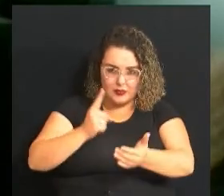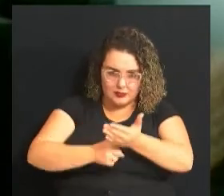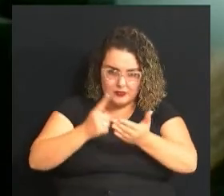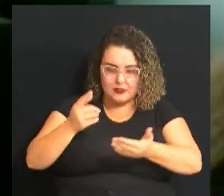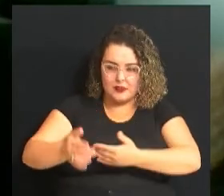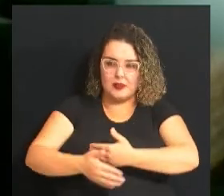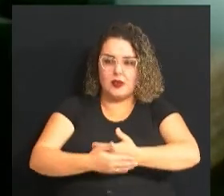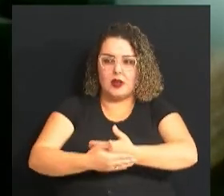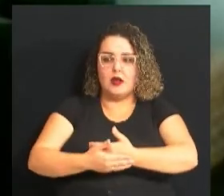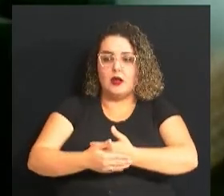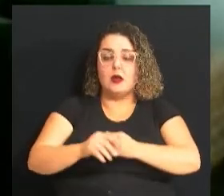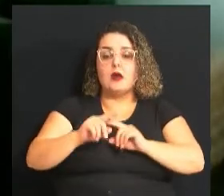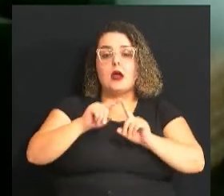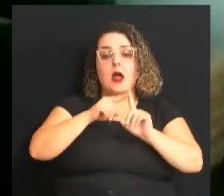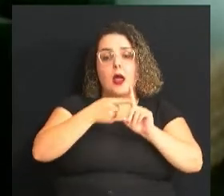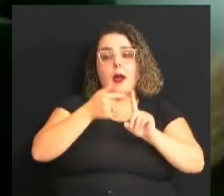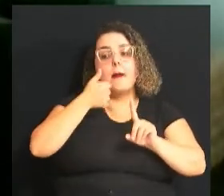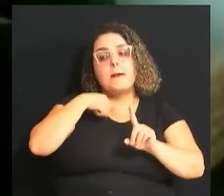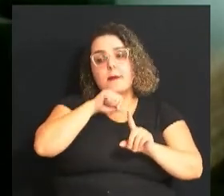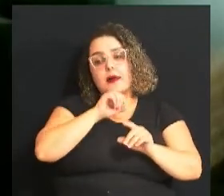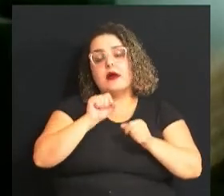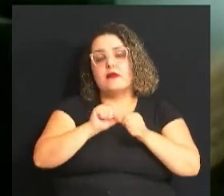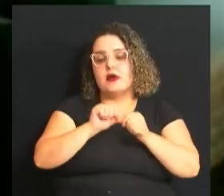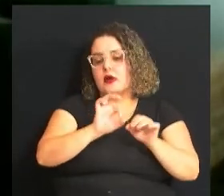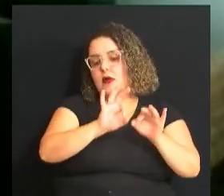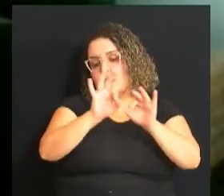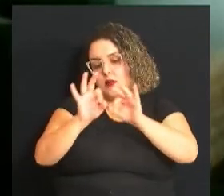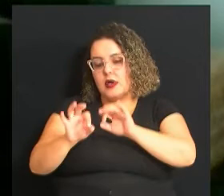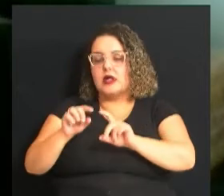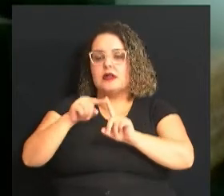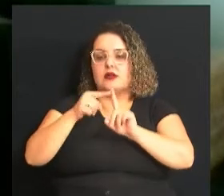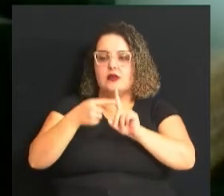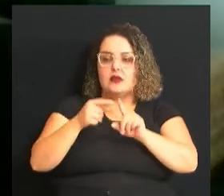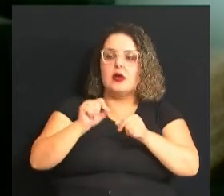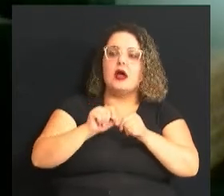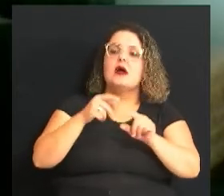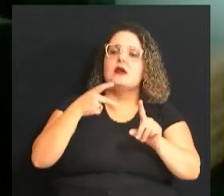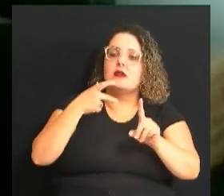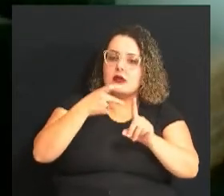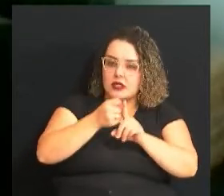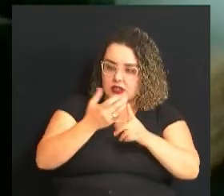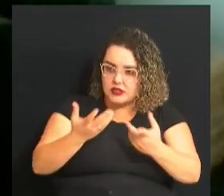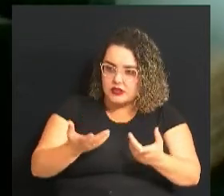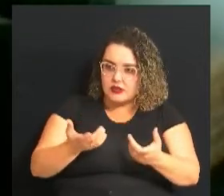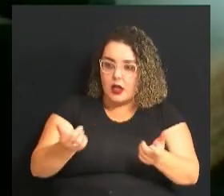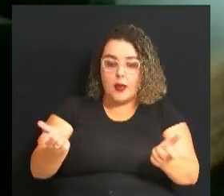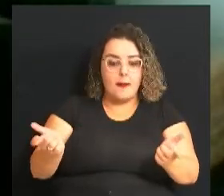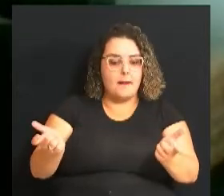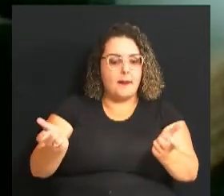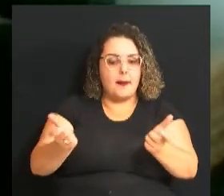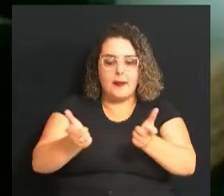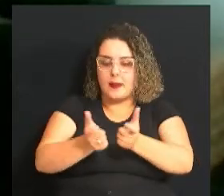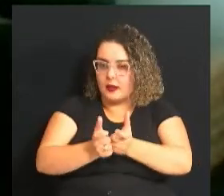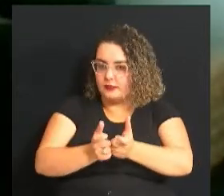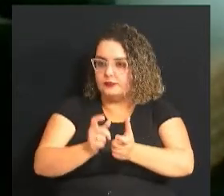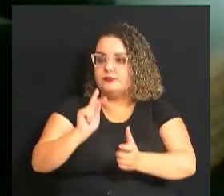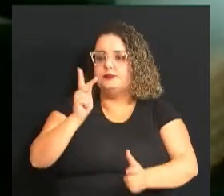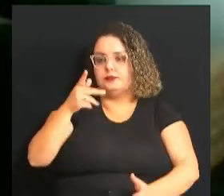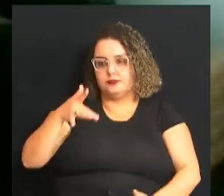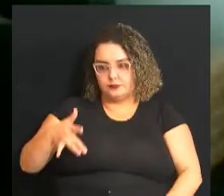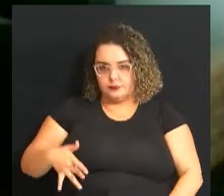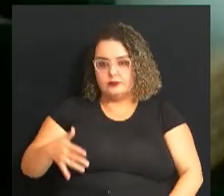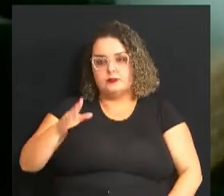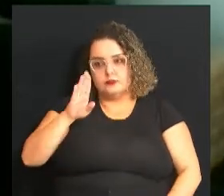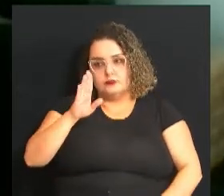faz o acompanhamento na gestação, como a gente faz a vacina, reduziu-se muito a hepatite B nessas situações,